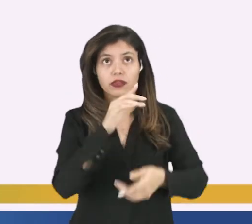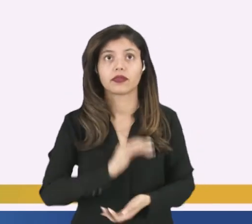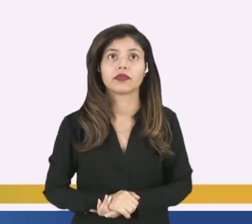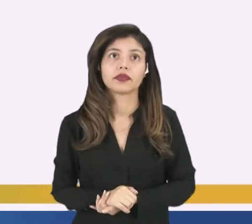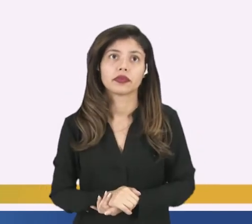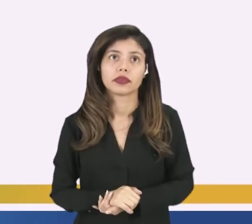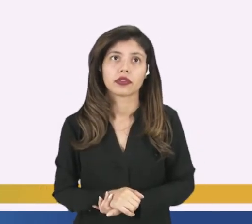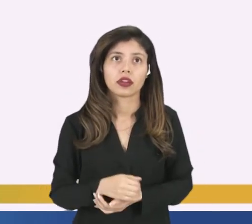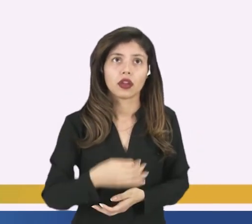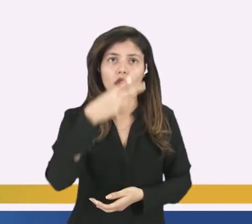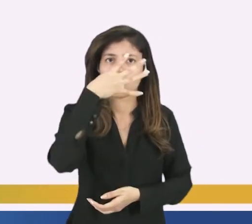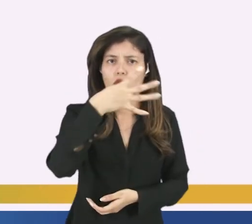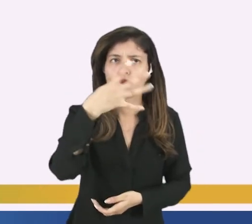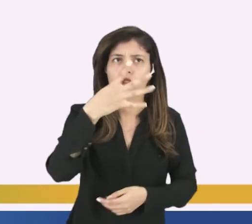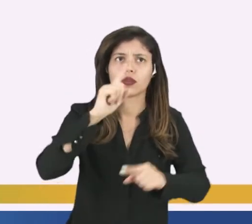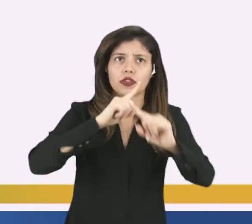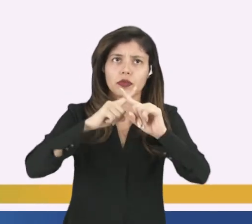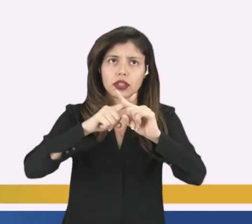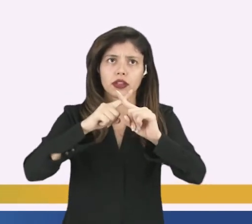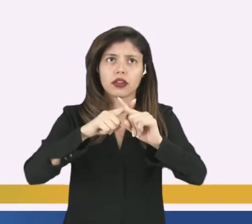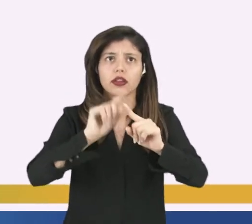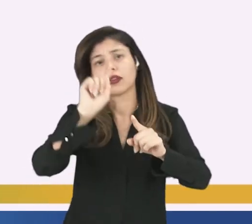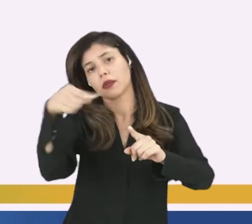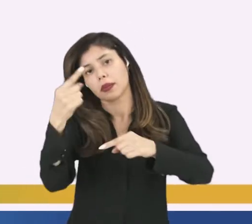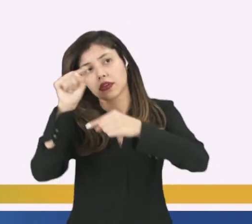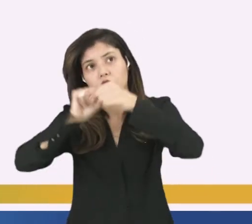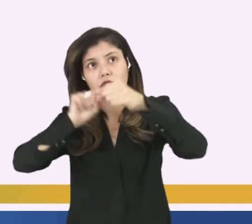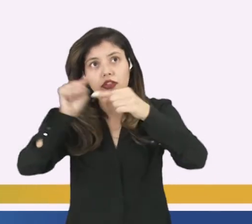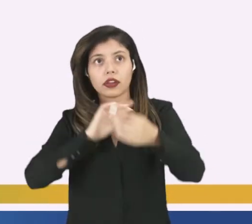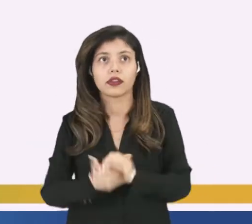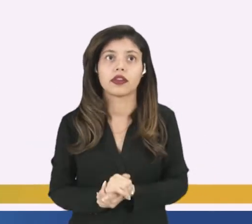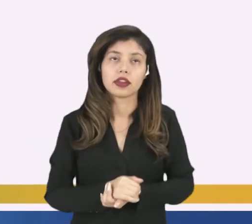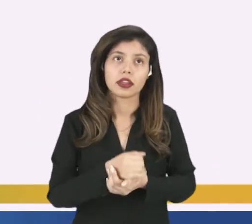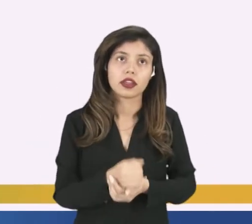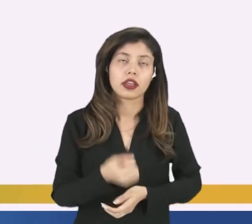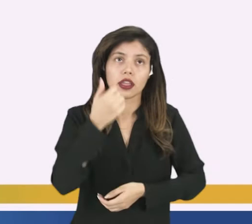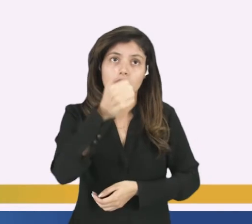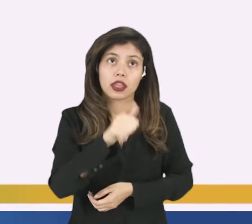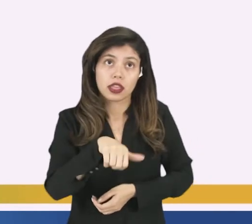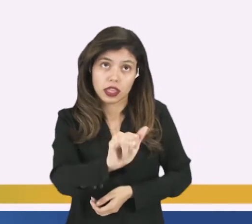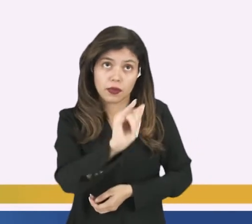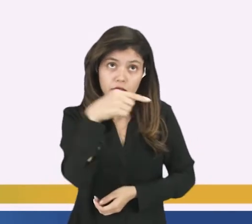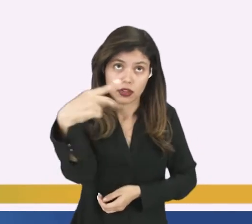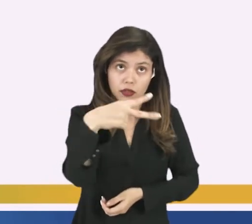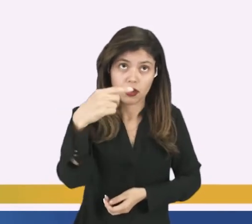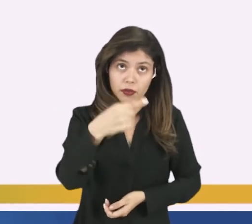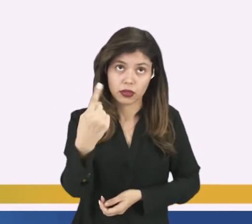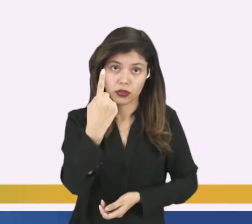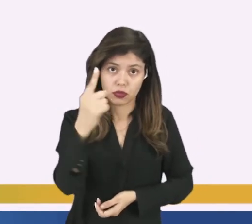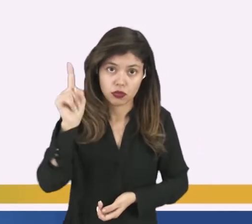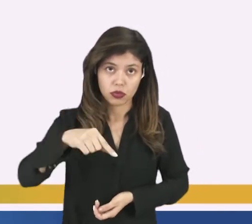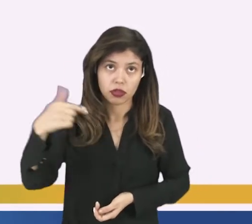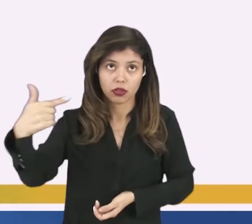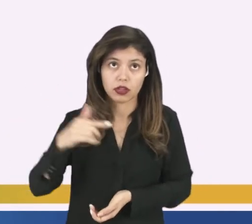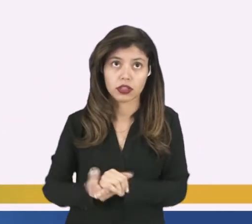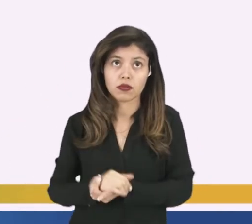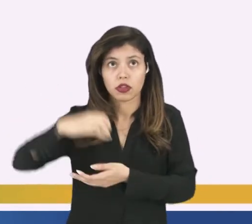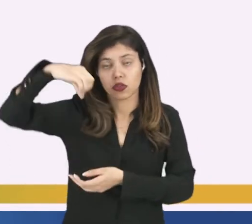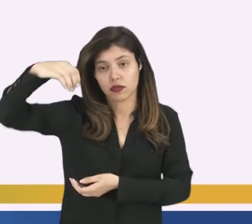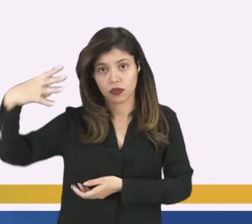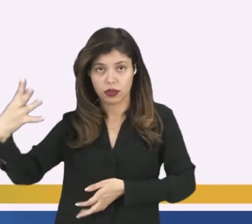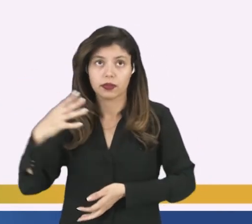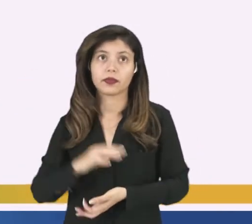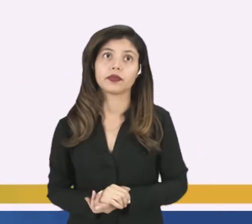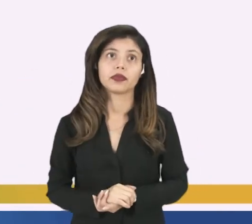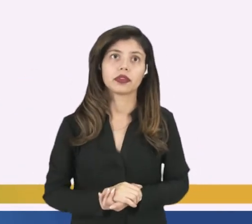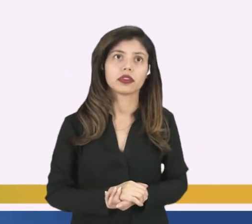para lá negativo. O 4 multiplicando passa dividindo. Simplificando aqui, ficou y igual a menos 1 sobre 2,